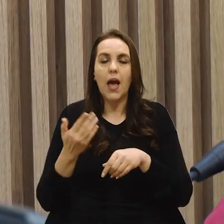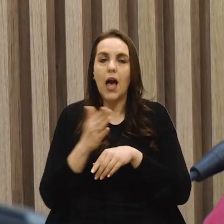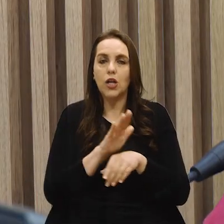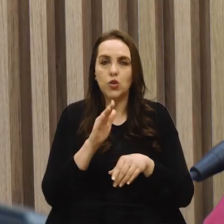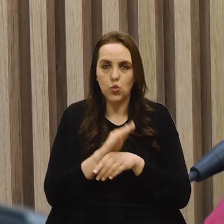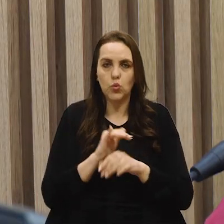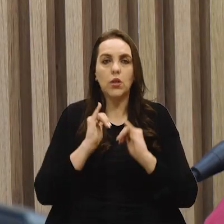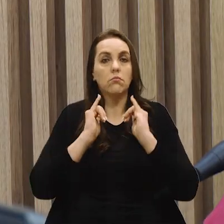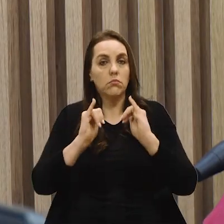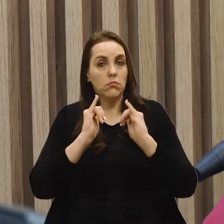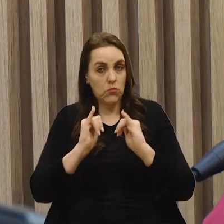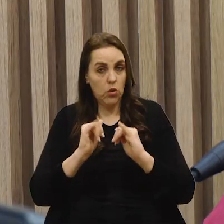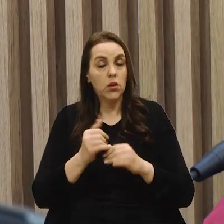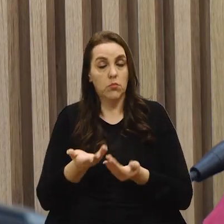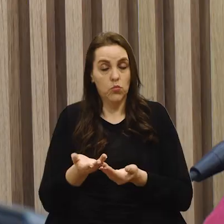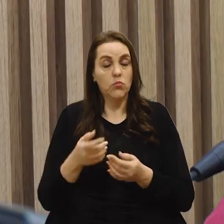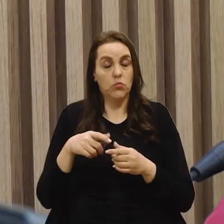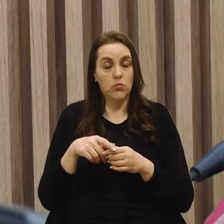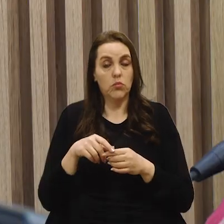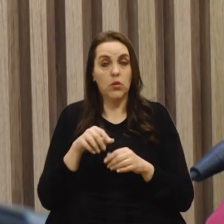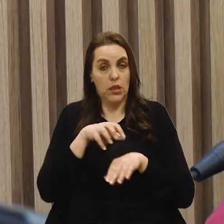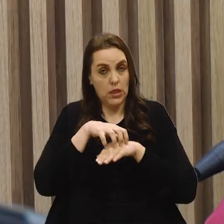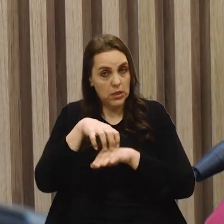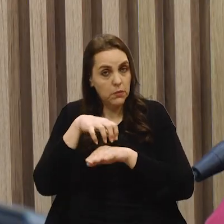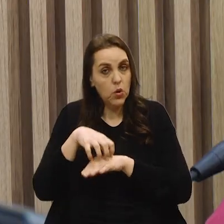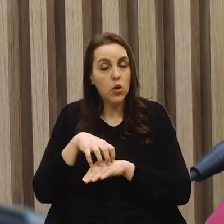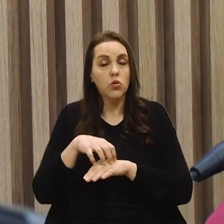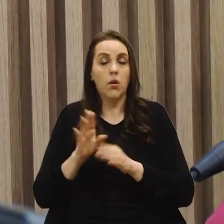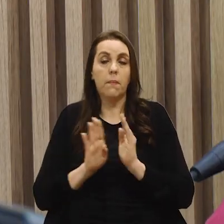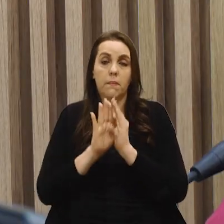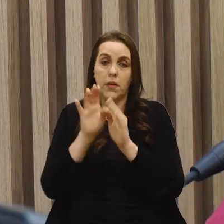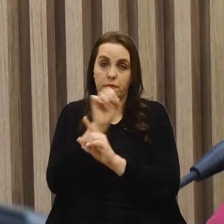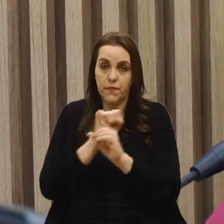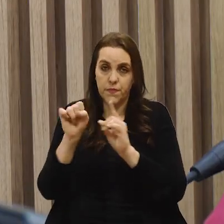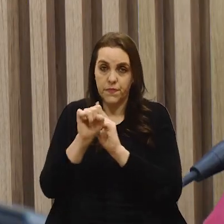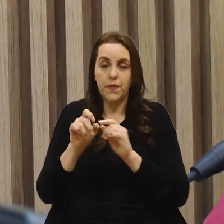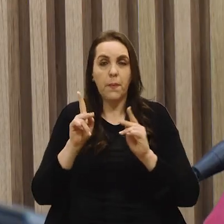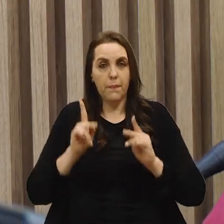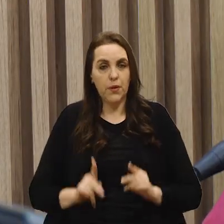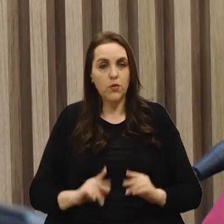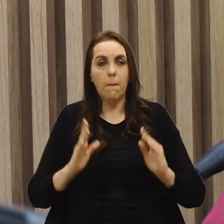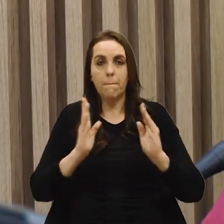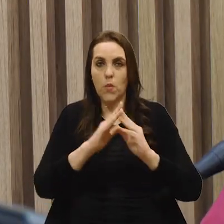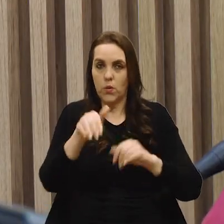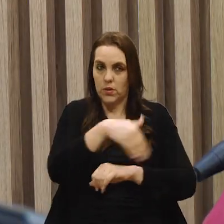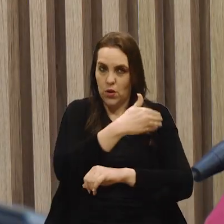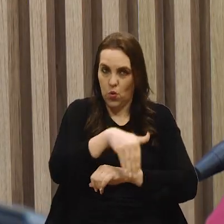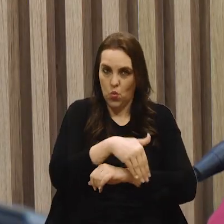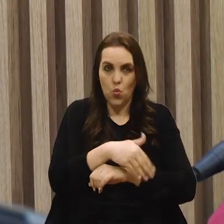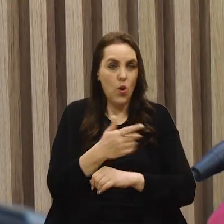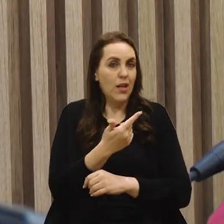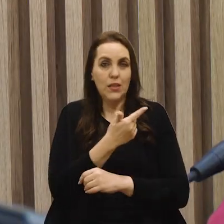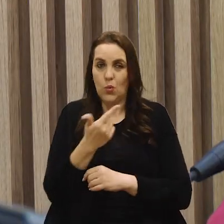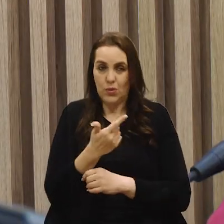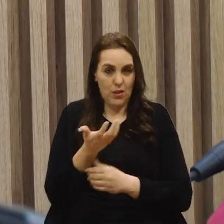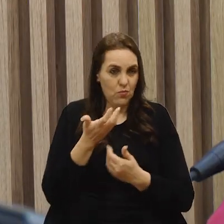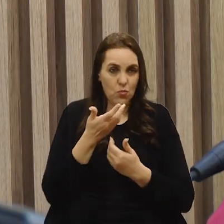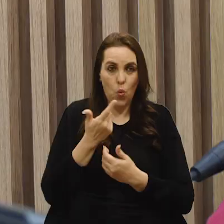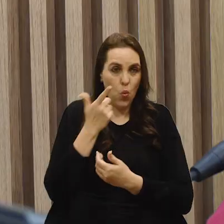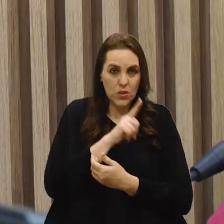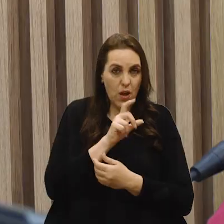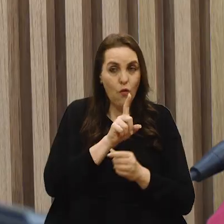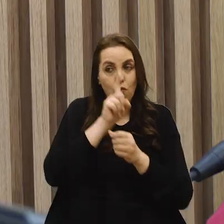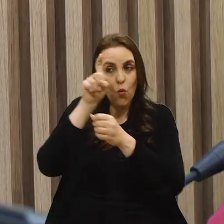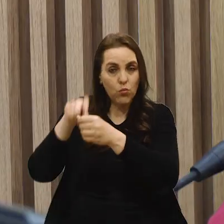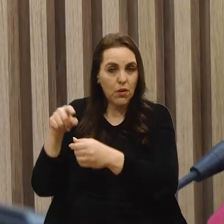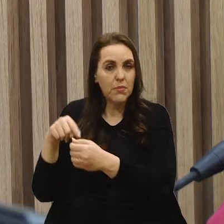auxílio passagem, que é um benefício assistencial para aquelas pessoas que estão em situação de rua, que não são do município e que gostariam de retornar para o seu município de